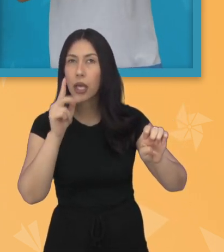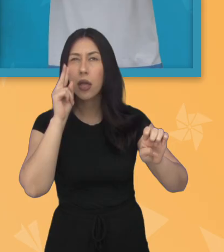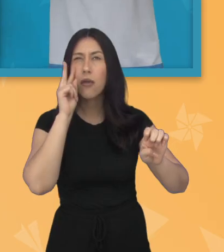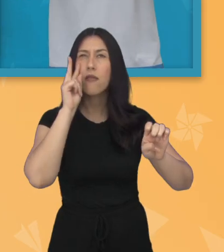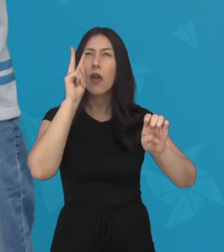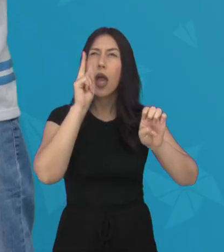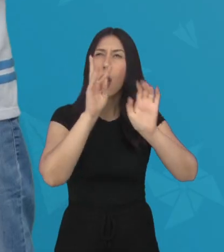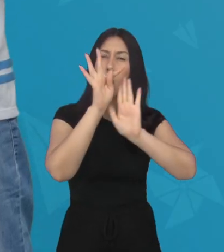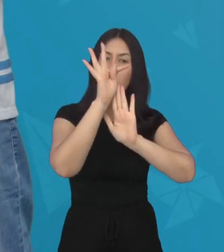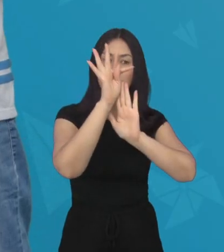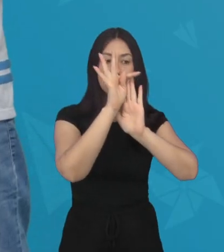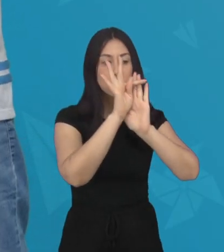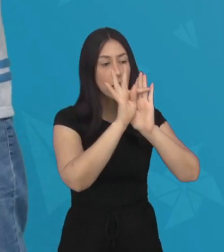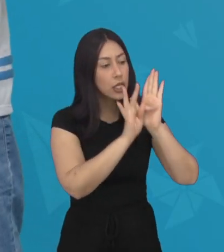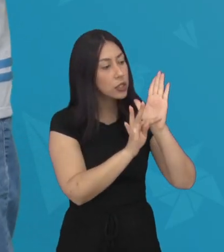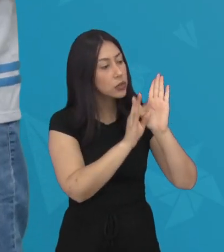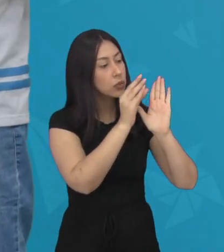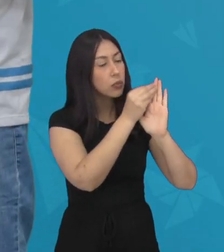exercício, esteja